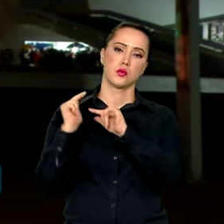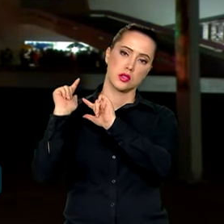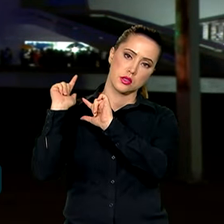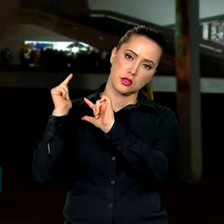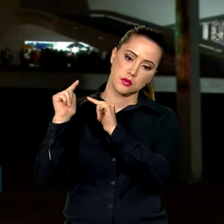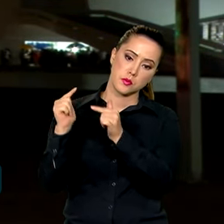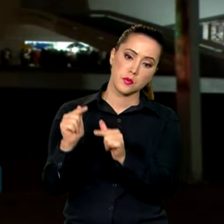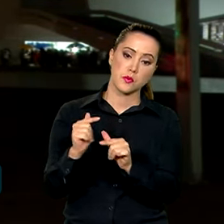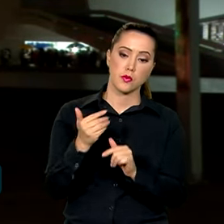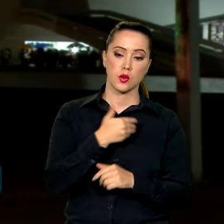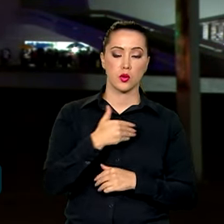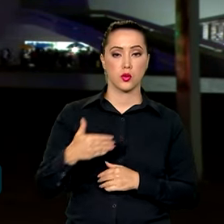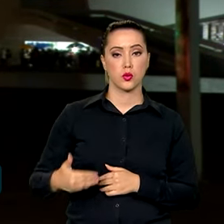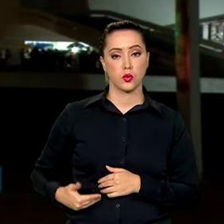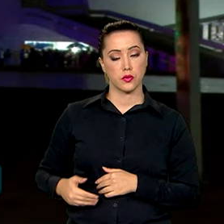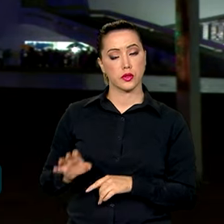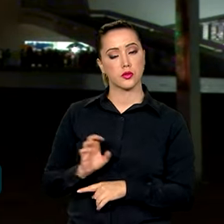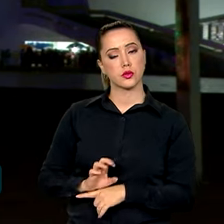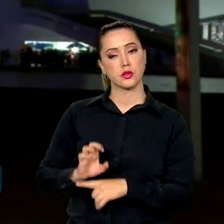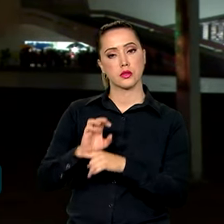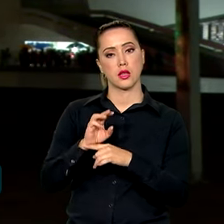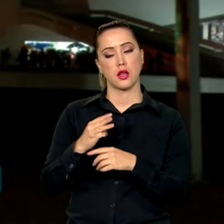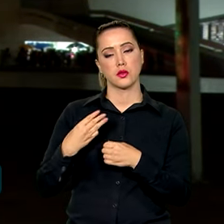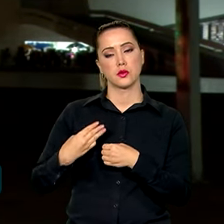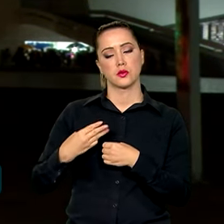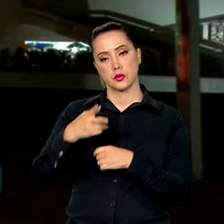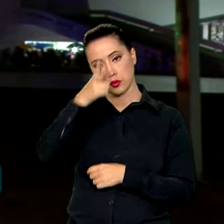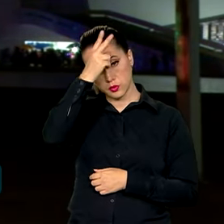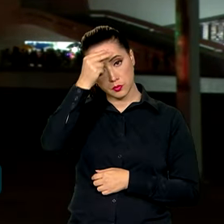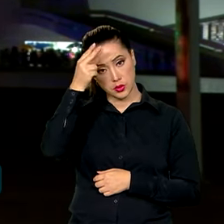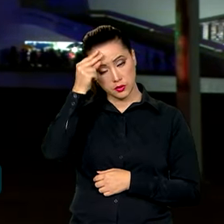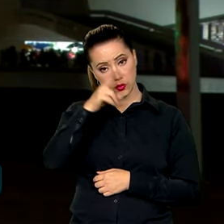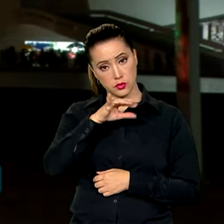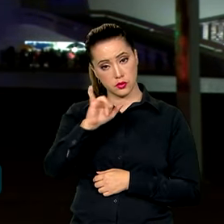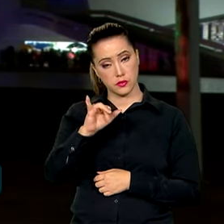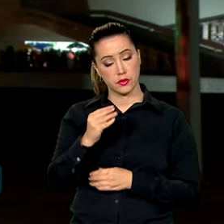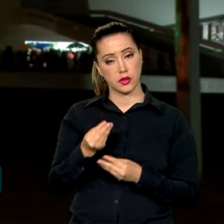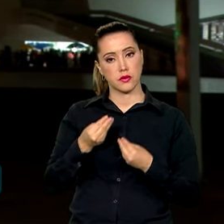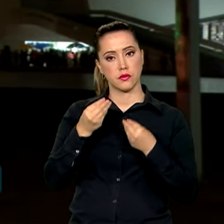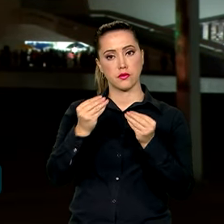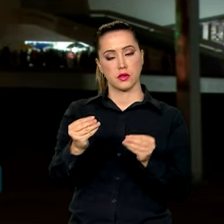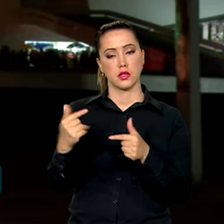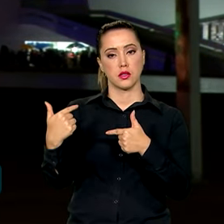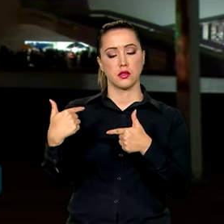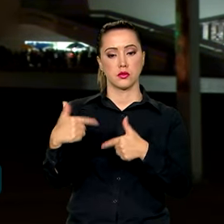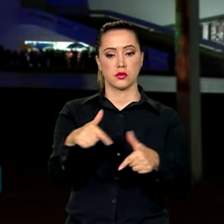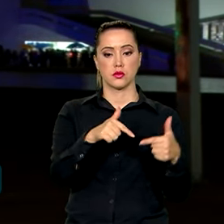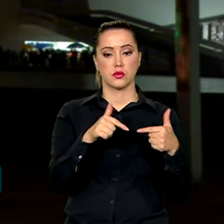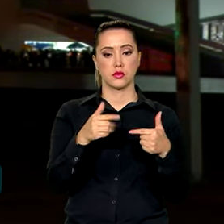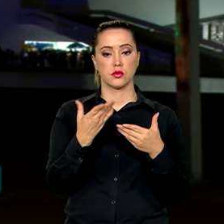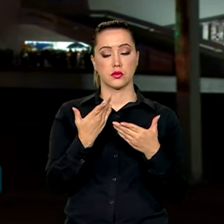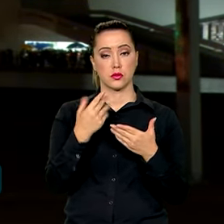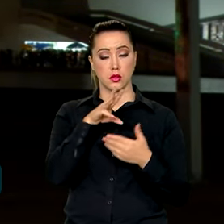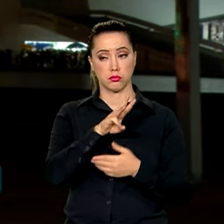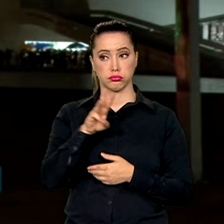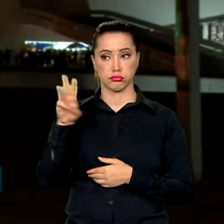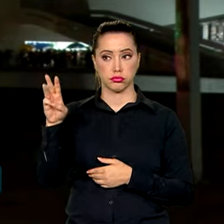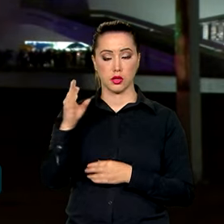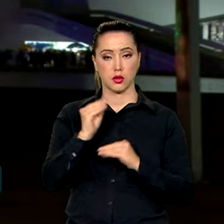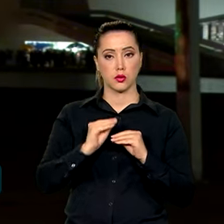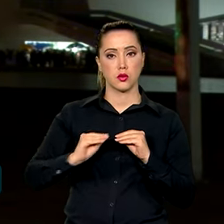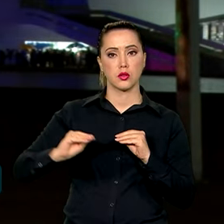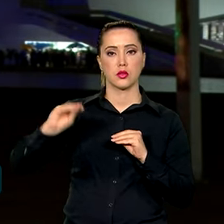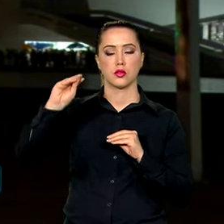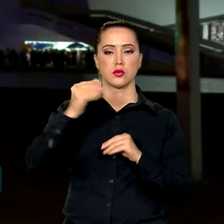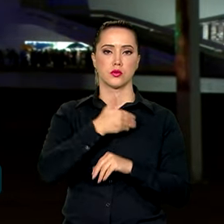tradicionais. Governos estaduais e prefeituras deverão enviar o plano de ação na plataforma TransferEGOV, ferramenta do